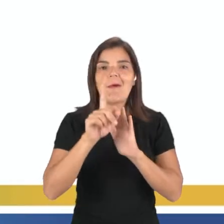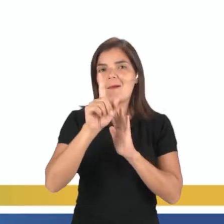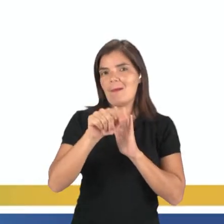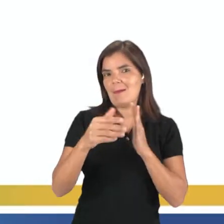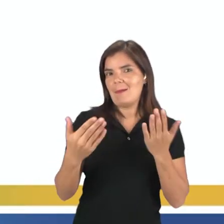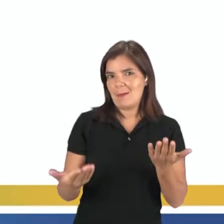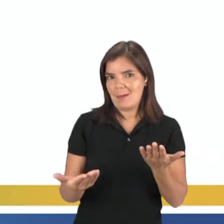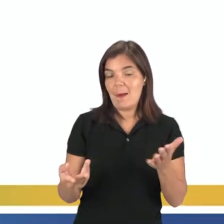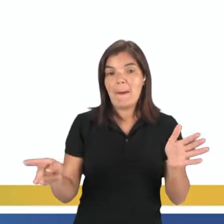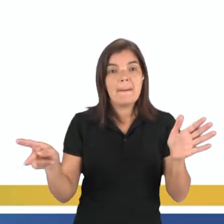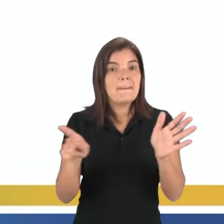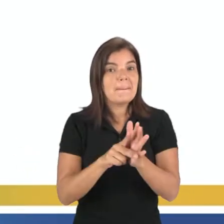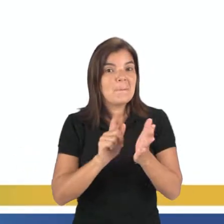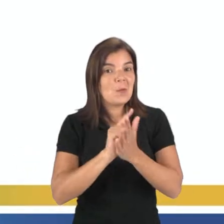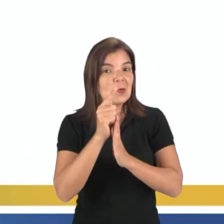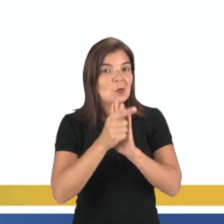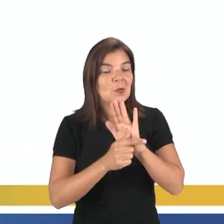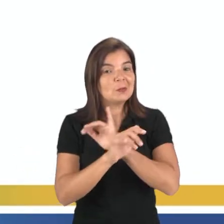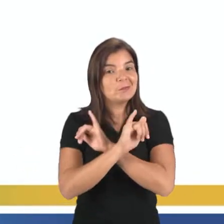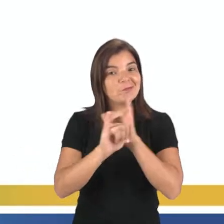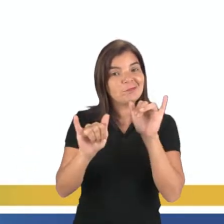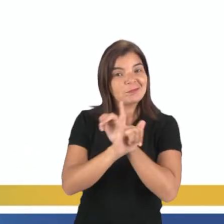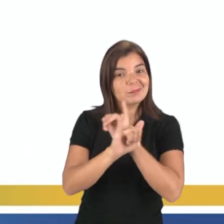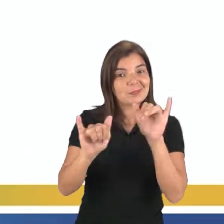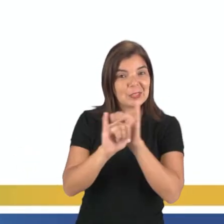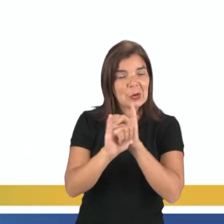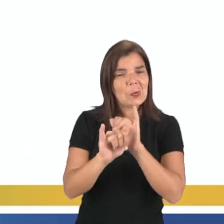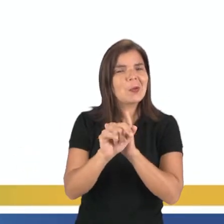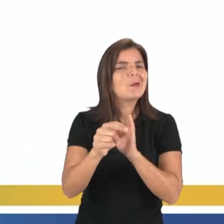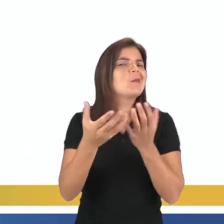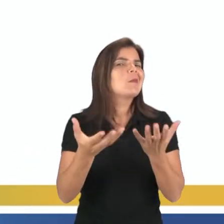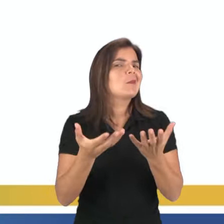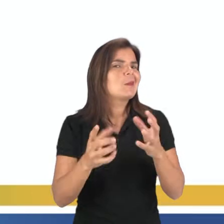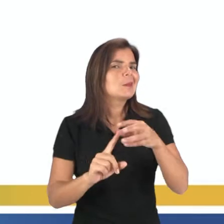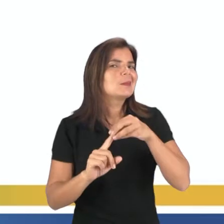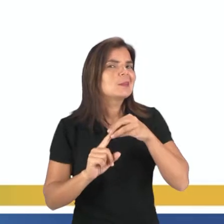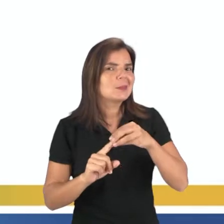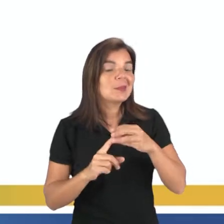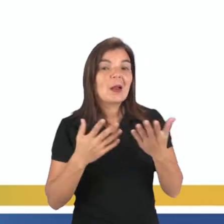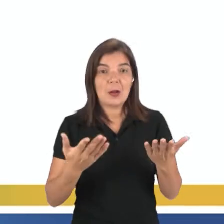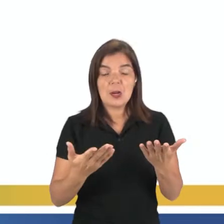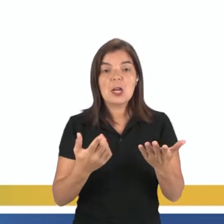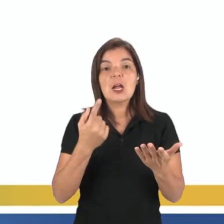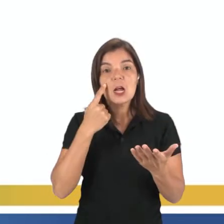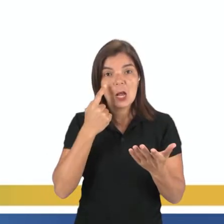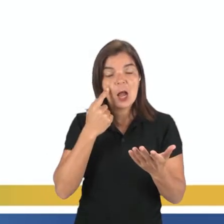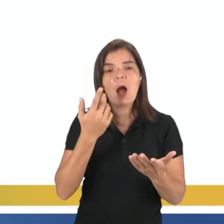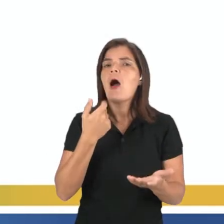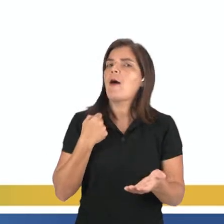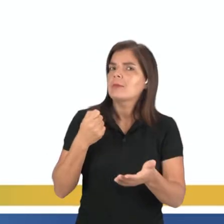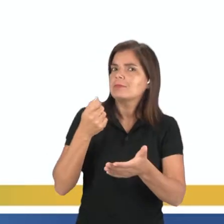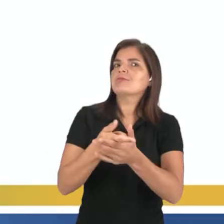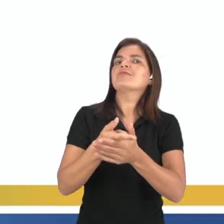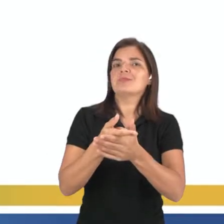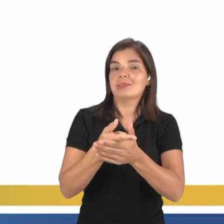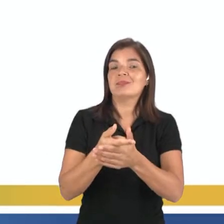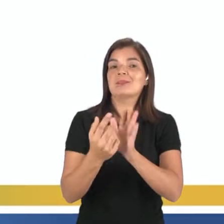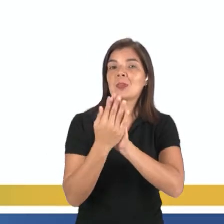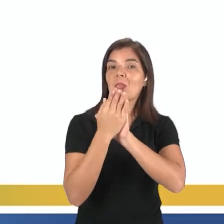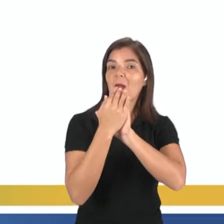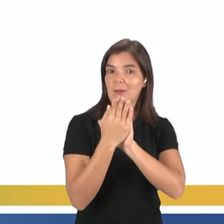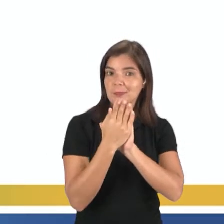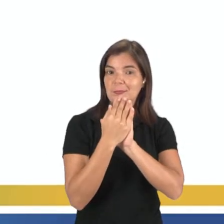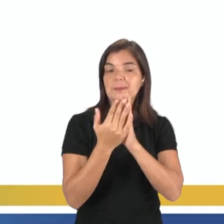texto pertence ao gênero anúncio publicitário. E o que ele pretende? Pretende nos convencer a comprar um